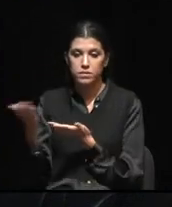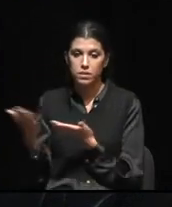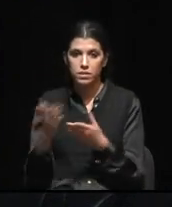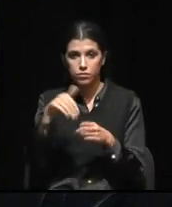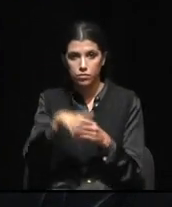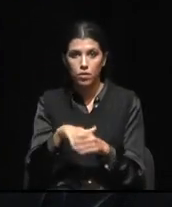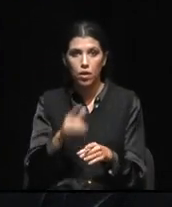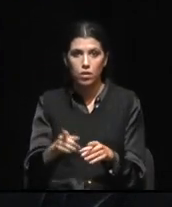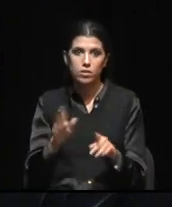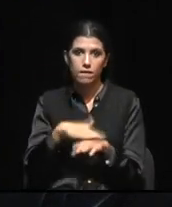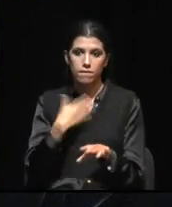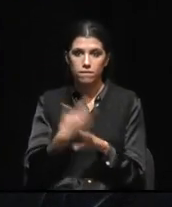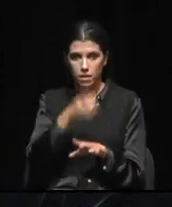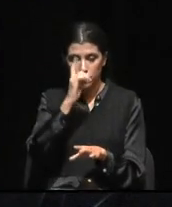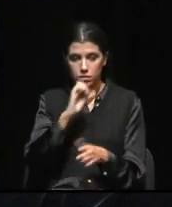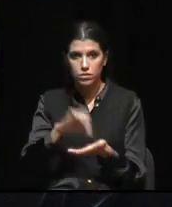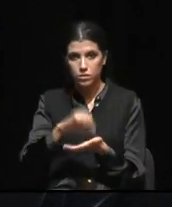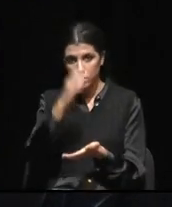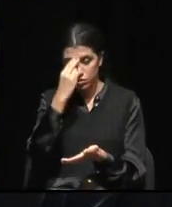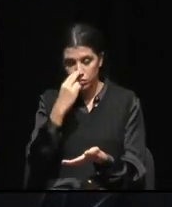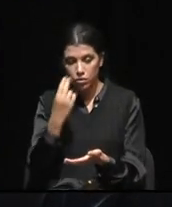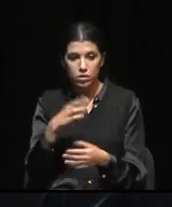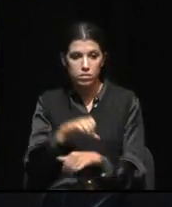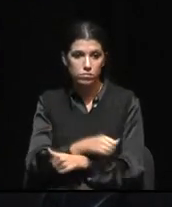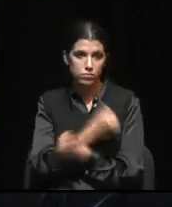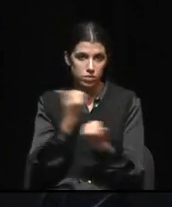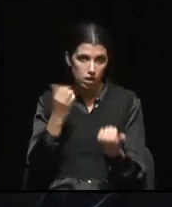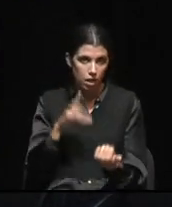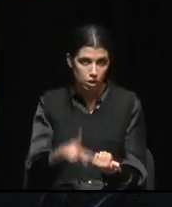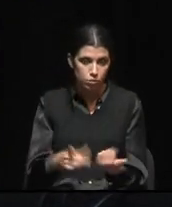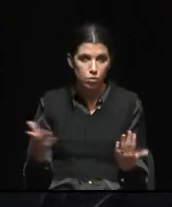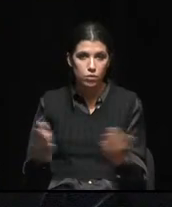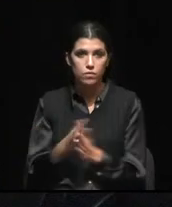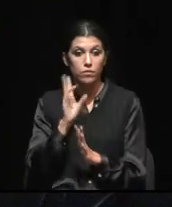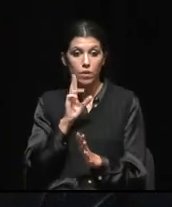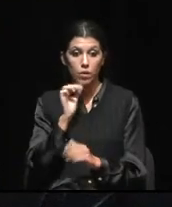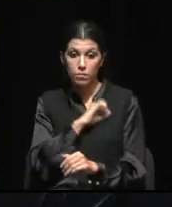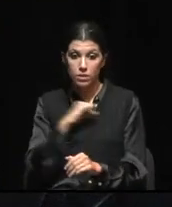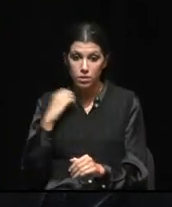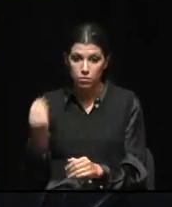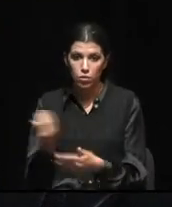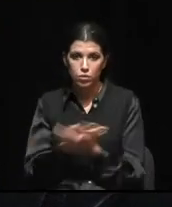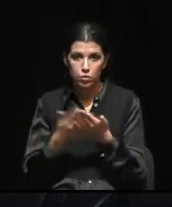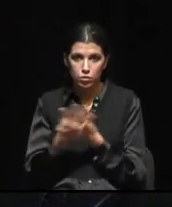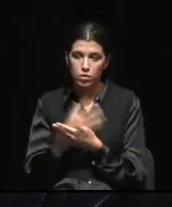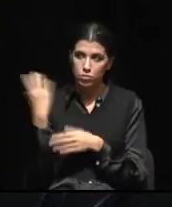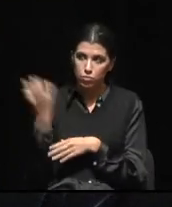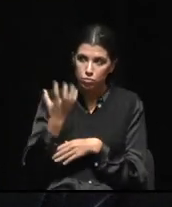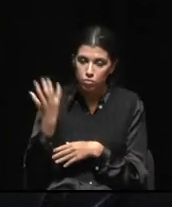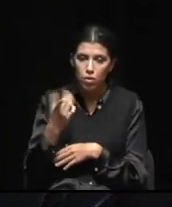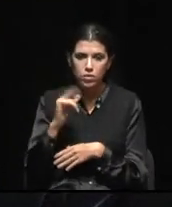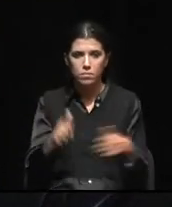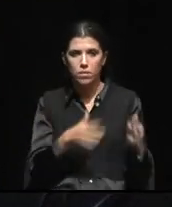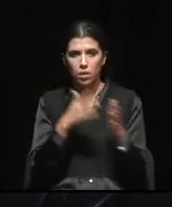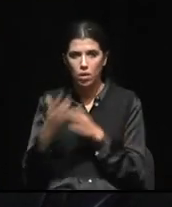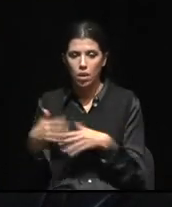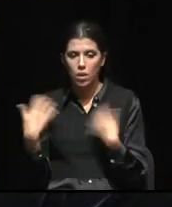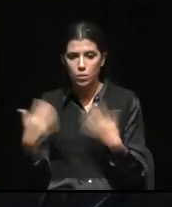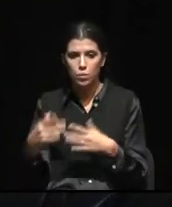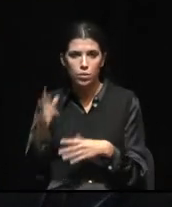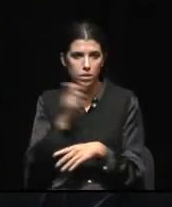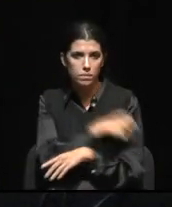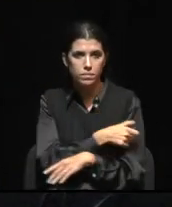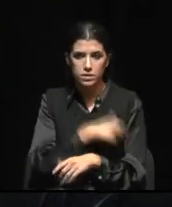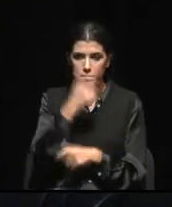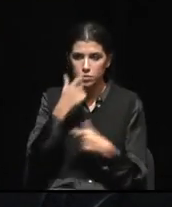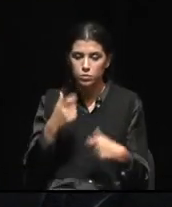para relevar a importância dos centros históricos na nossa cidade no seu valor patrimonial económico e cultural mas também o que el representa para todos